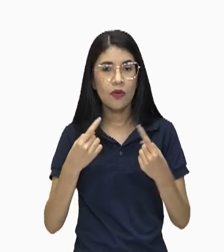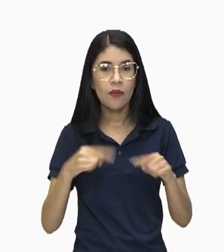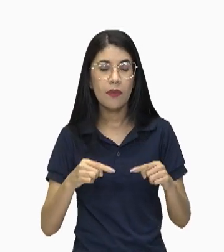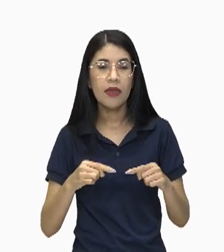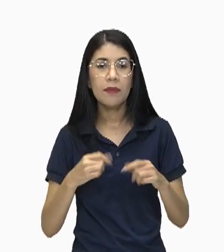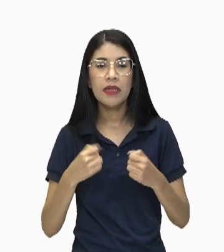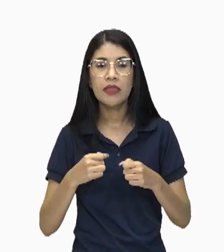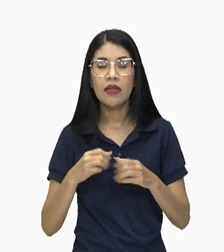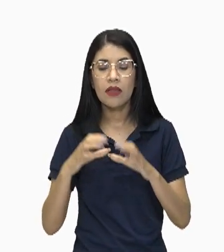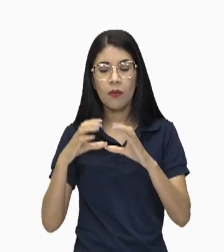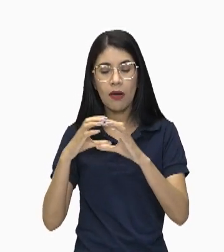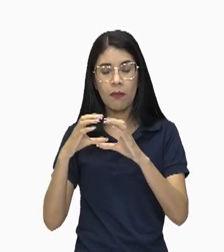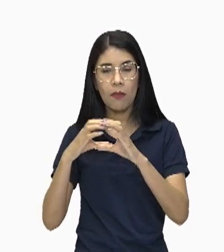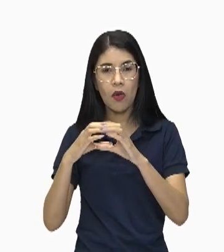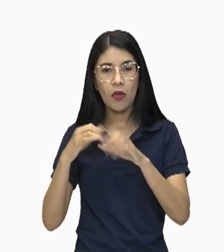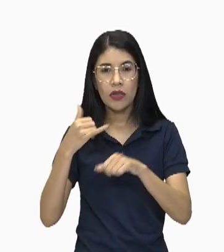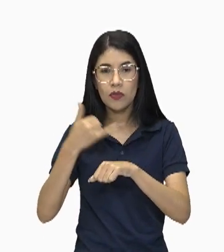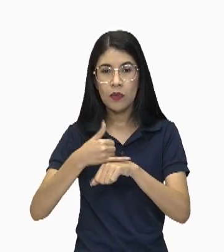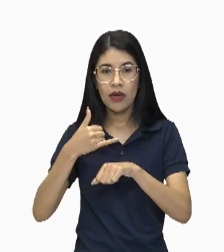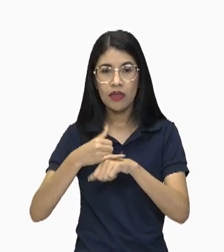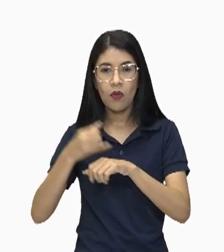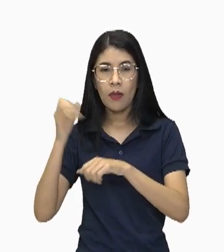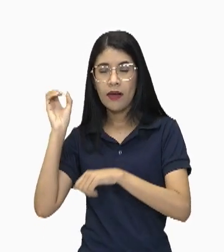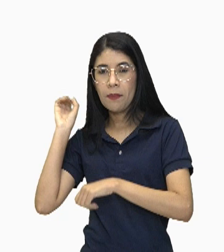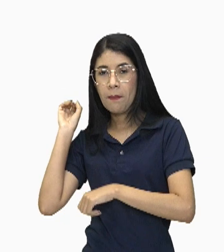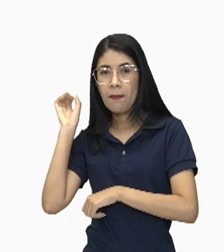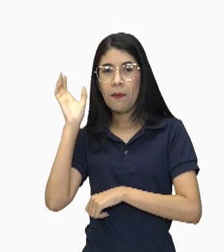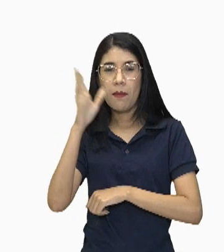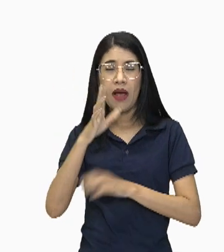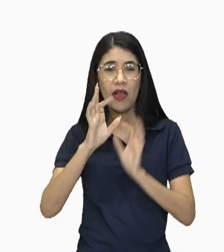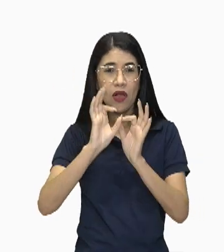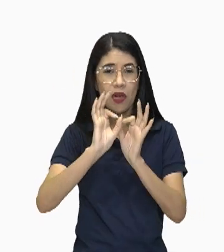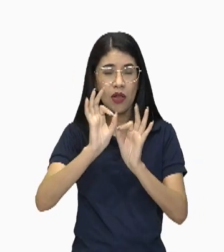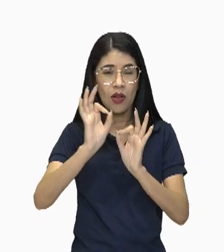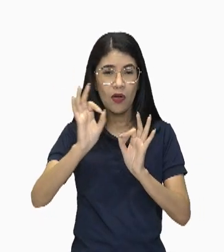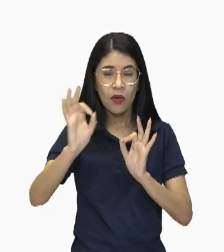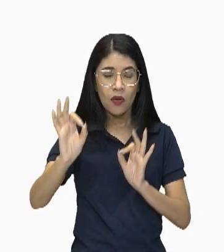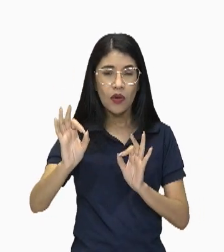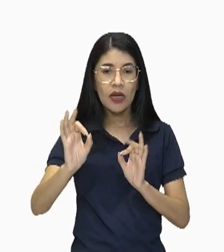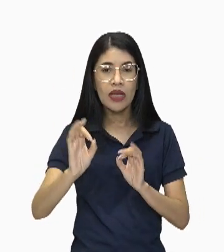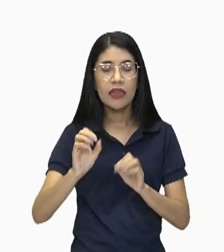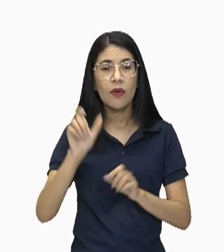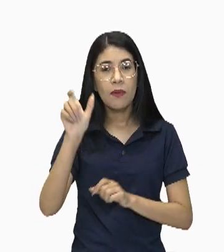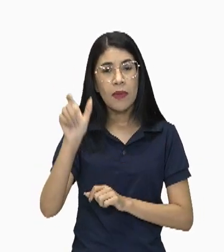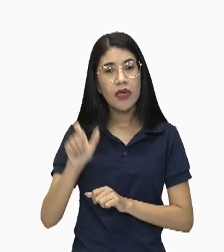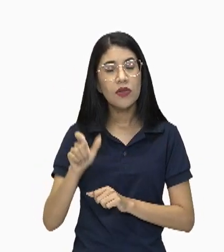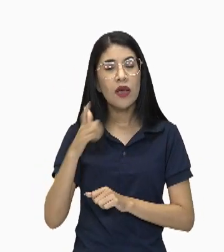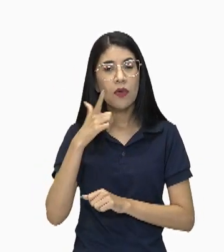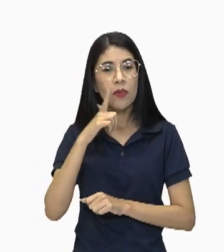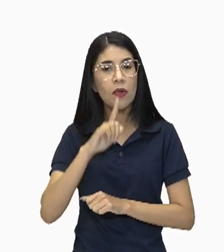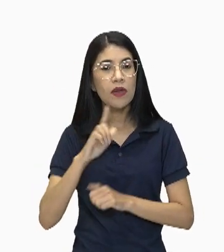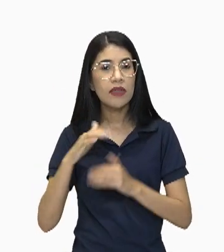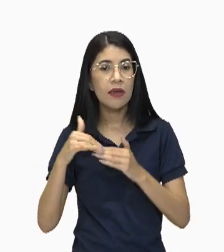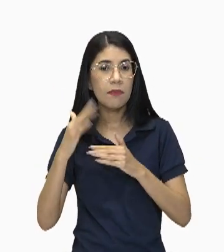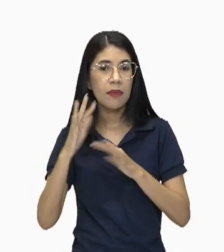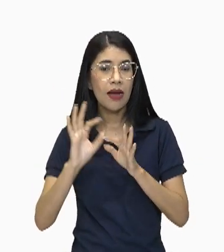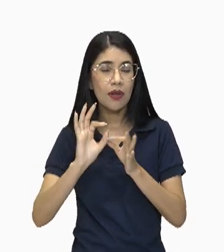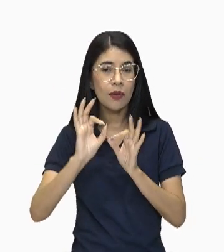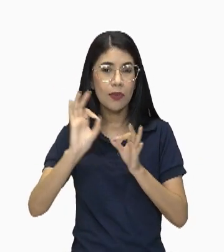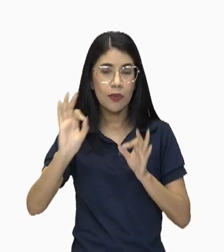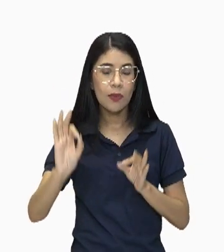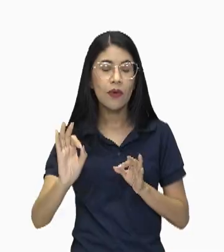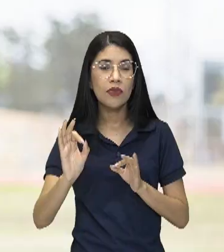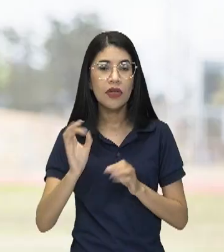uma bola de metal o mais longe possível, de modo que o vencedor é determinado pela maior distância